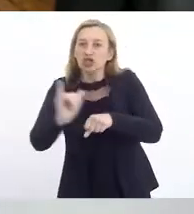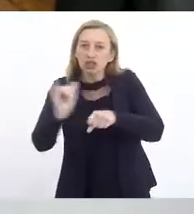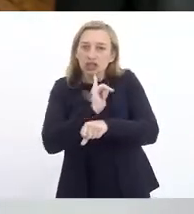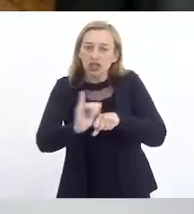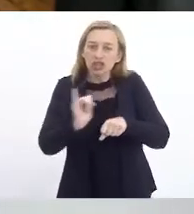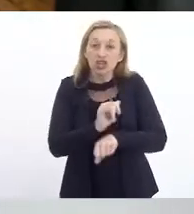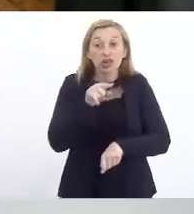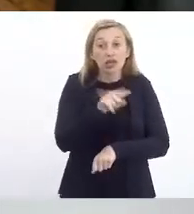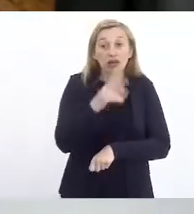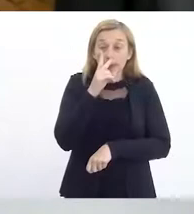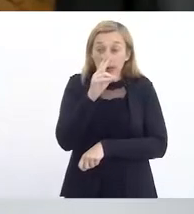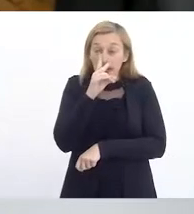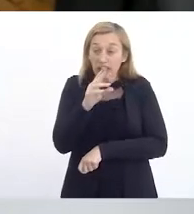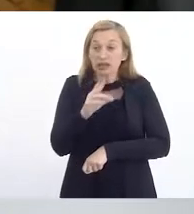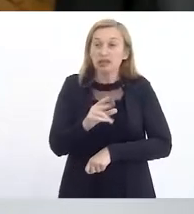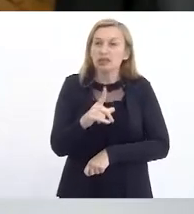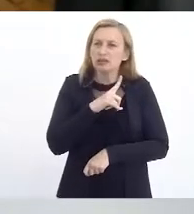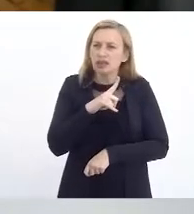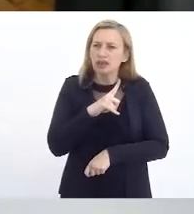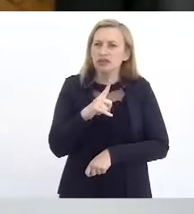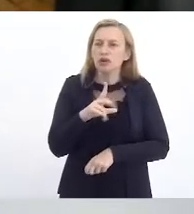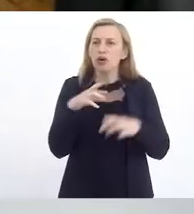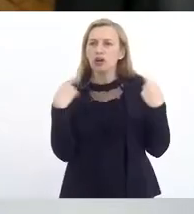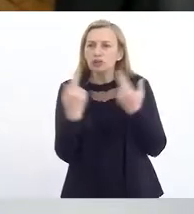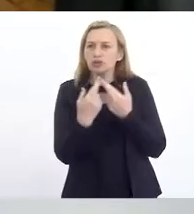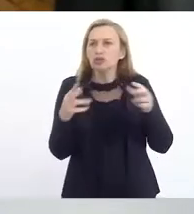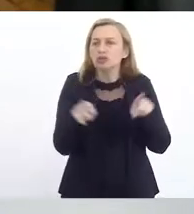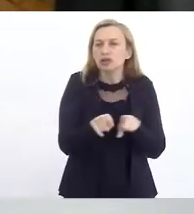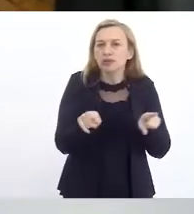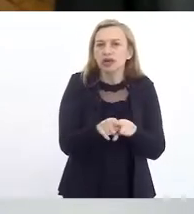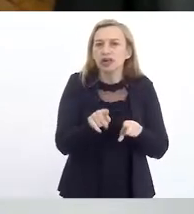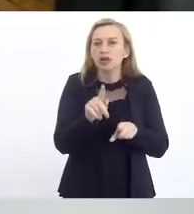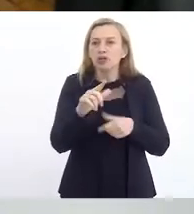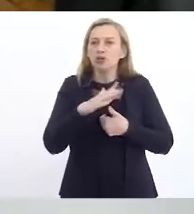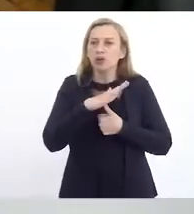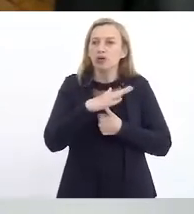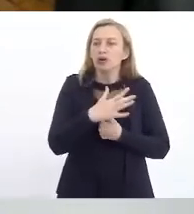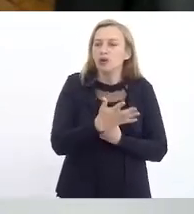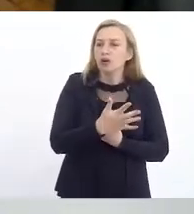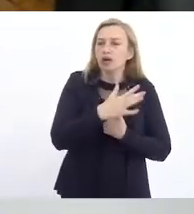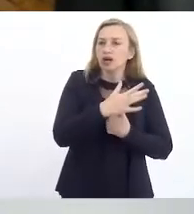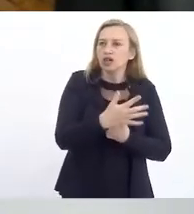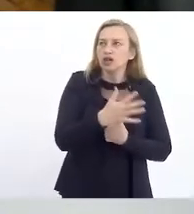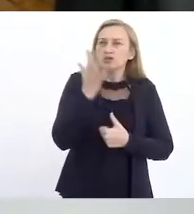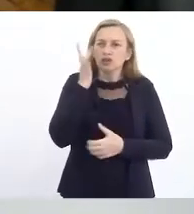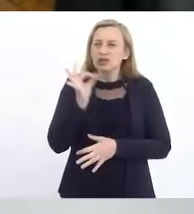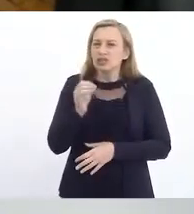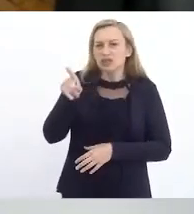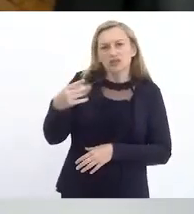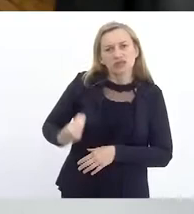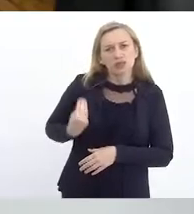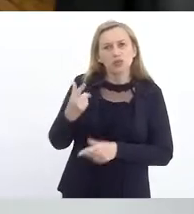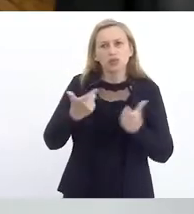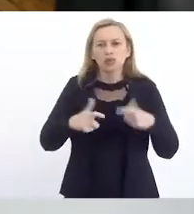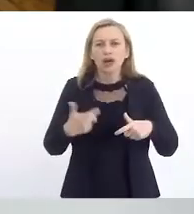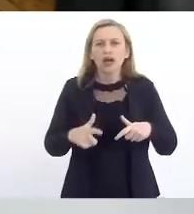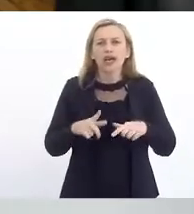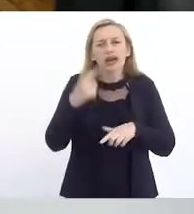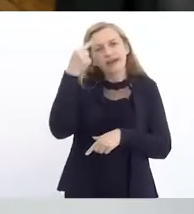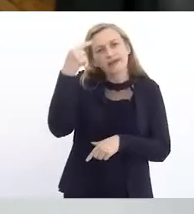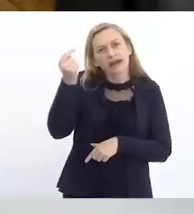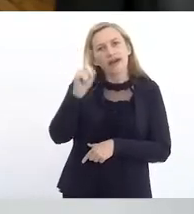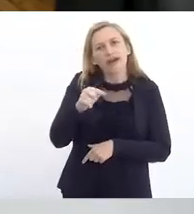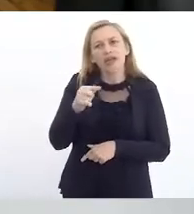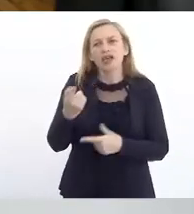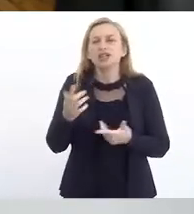aqui parece que teve uma reunião também com os reitores, Bruno, que não sei se você estava presente, e que a ideia